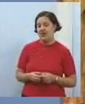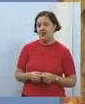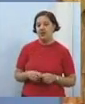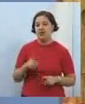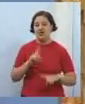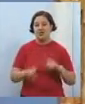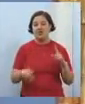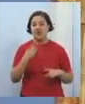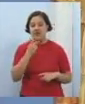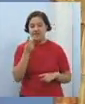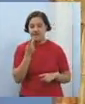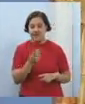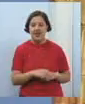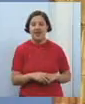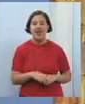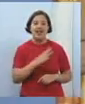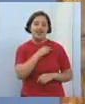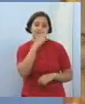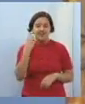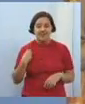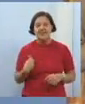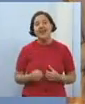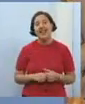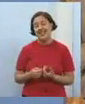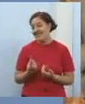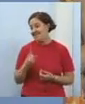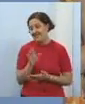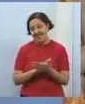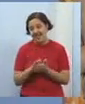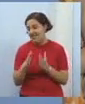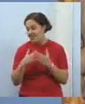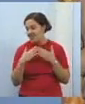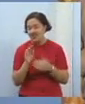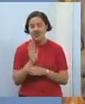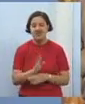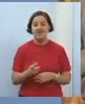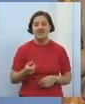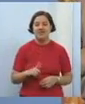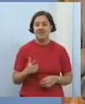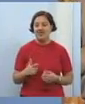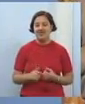falar minha Nossa Senhora, porque Nossa Senhora não existia na terra ainda. A situação dele era grave.